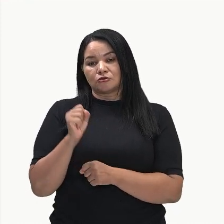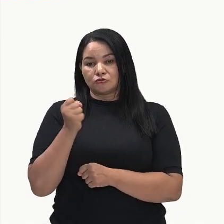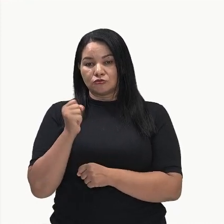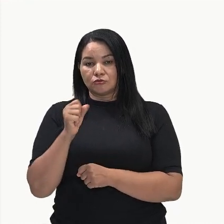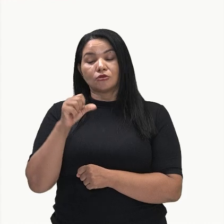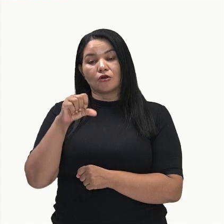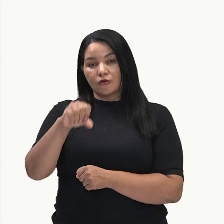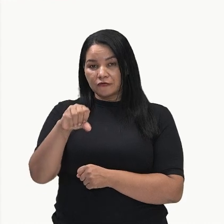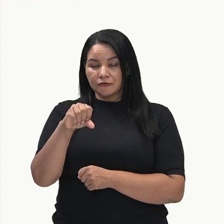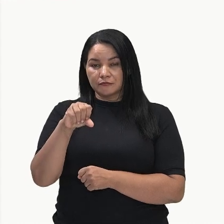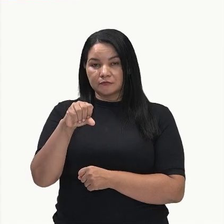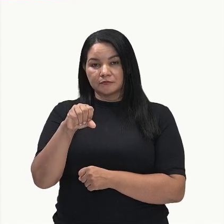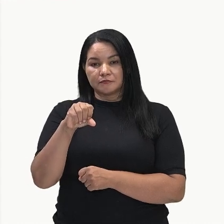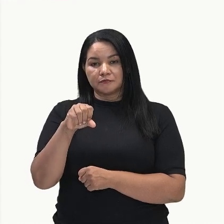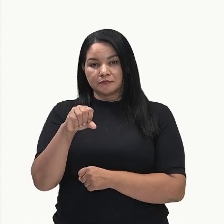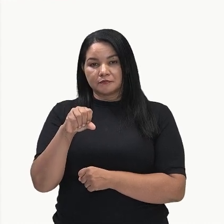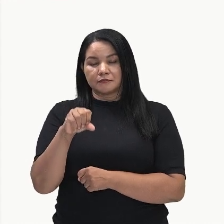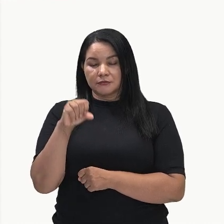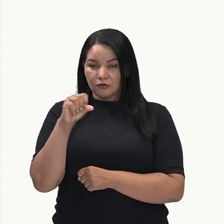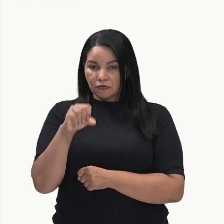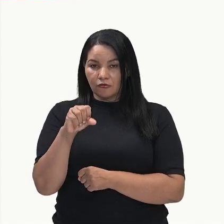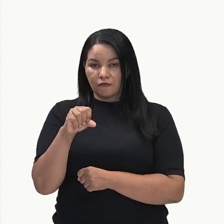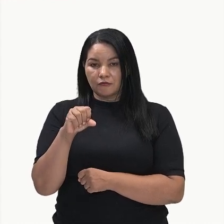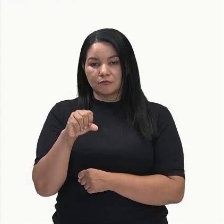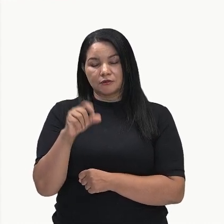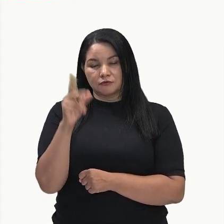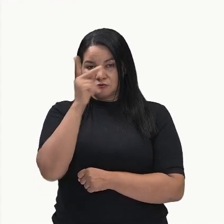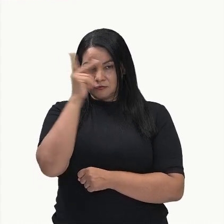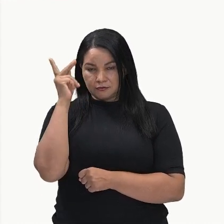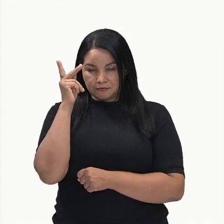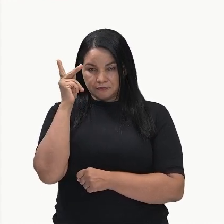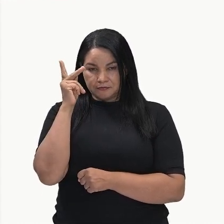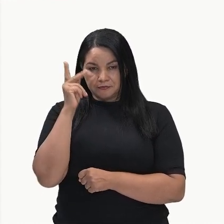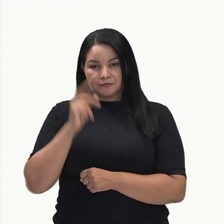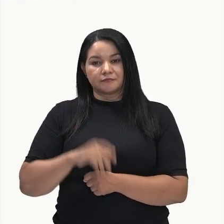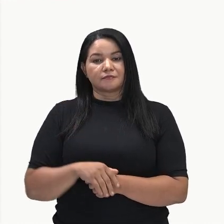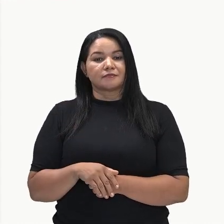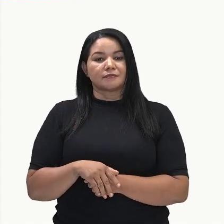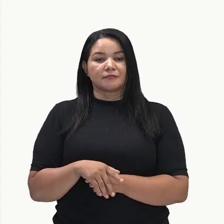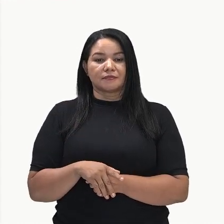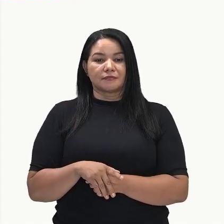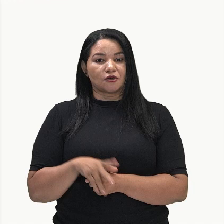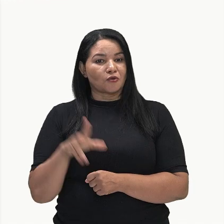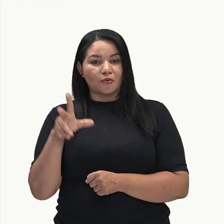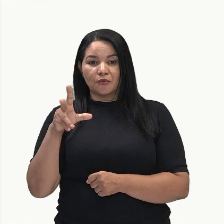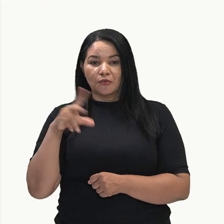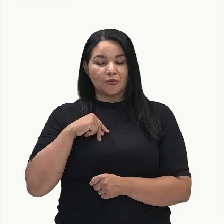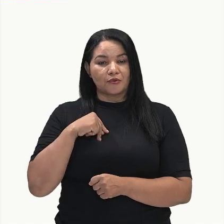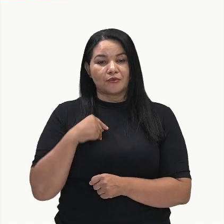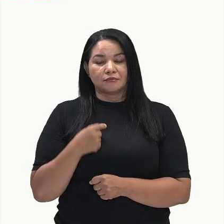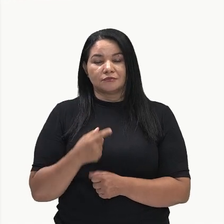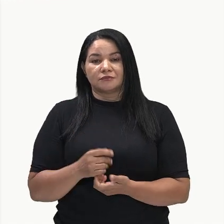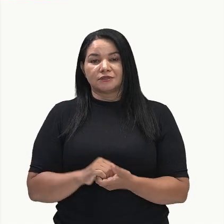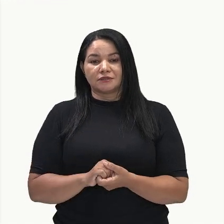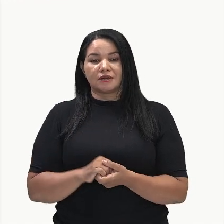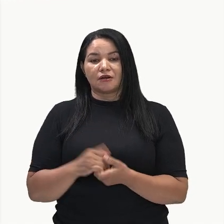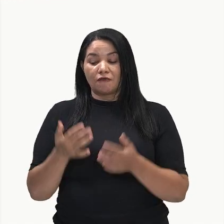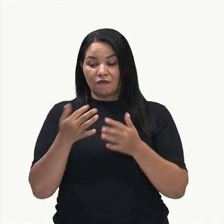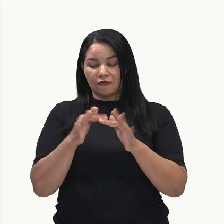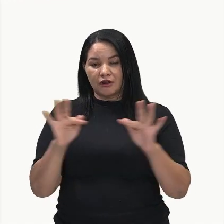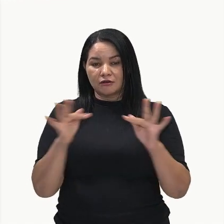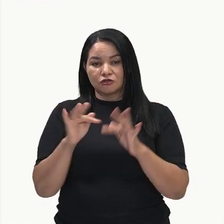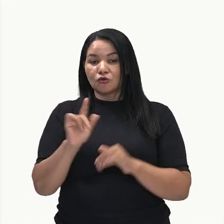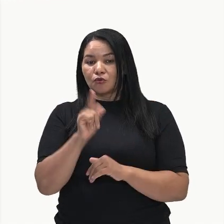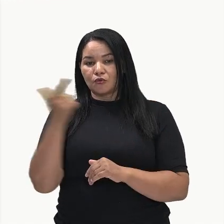9 niños, 9 pessoas. Uai! Quanta gente neste concerto!